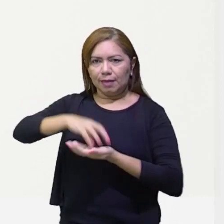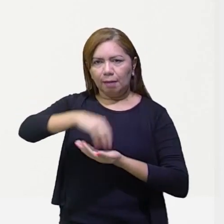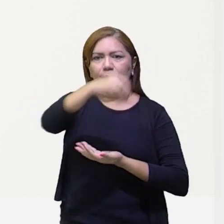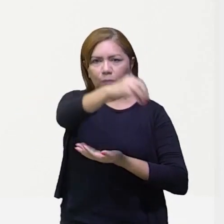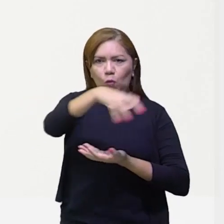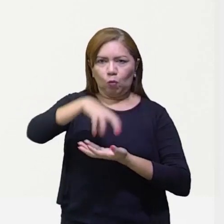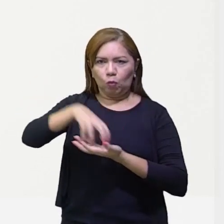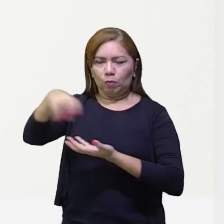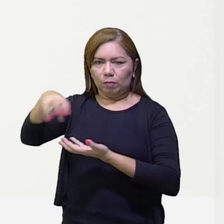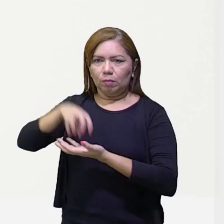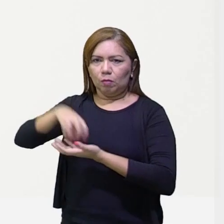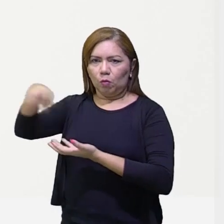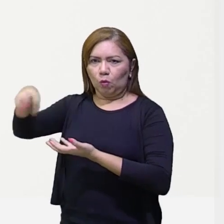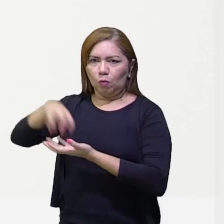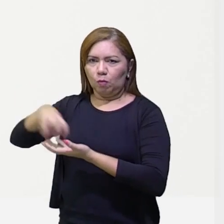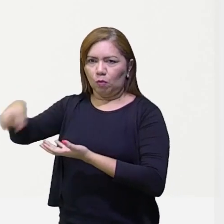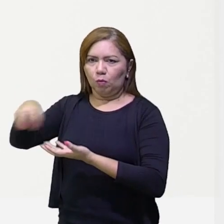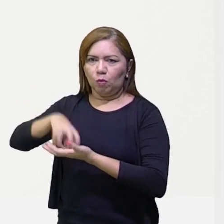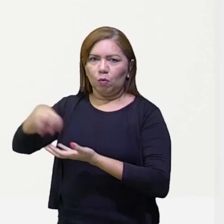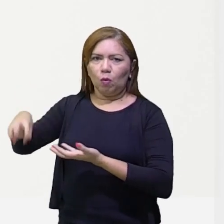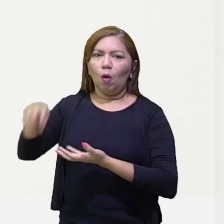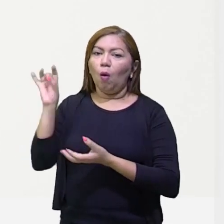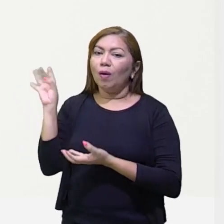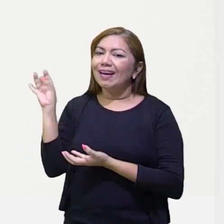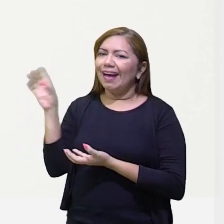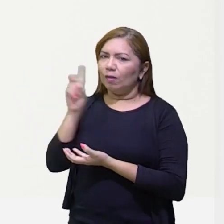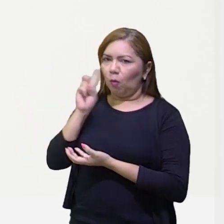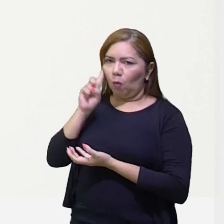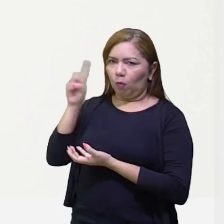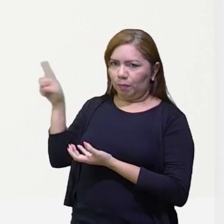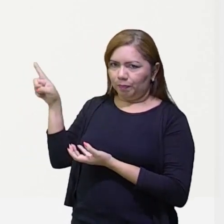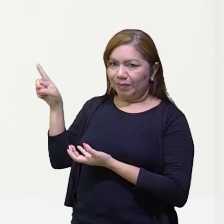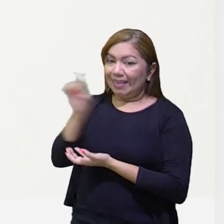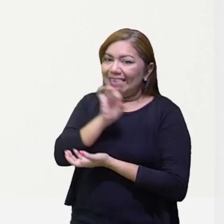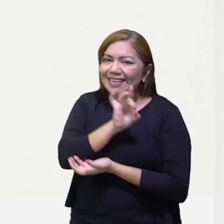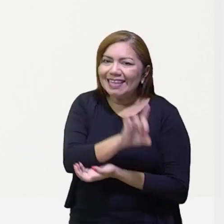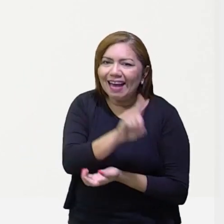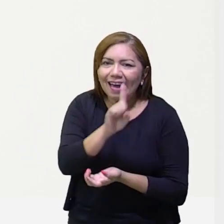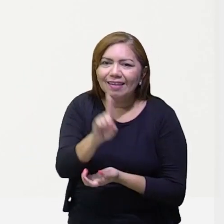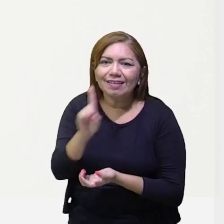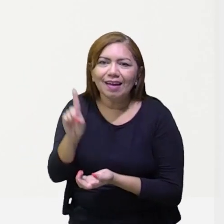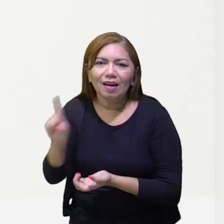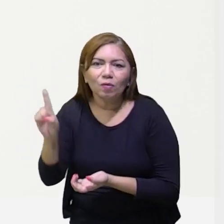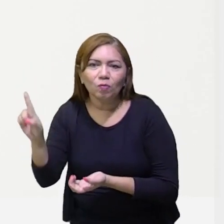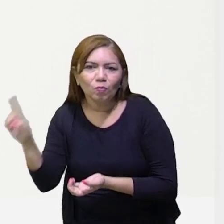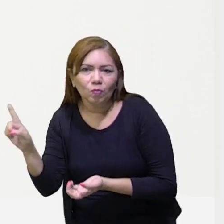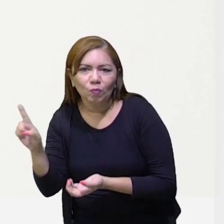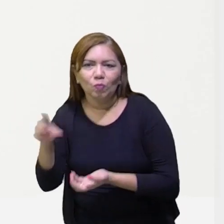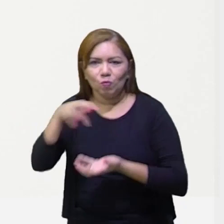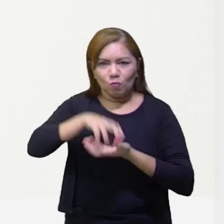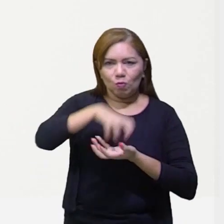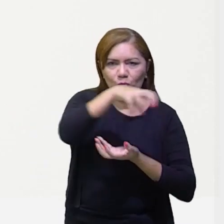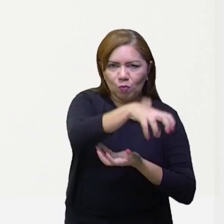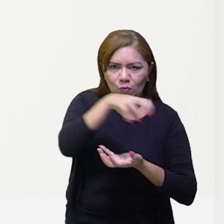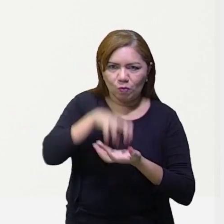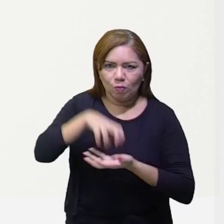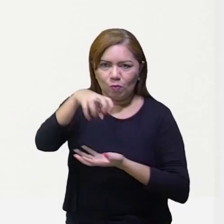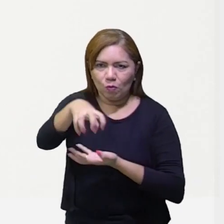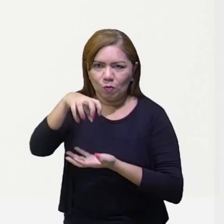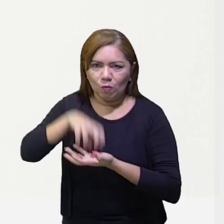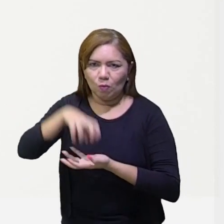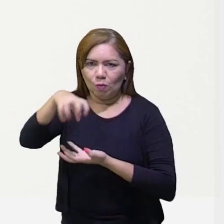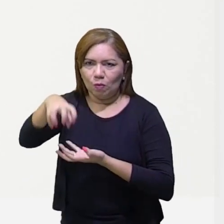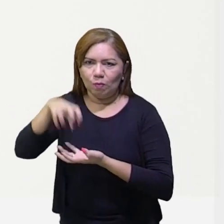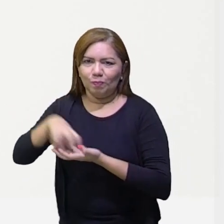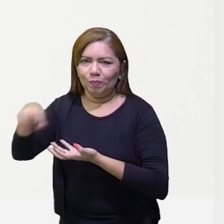Cada pessoa comprou a mesma quantidade de tucumãs. Então, fazendo a análise